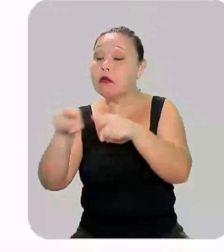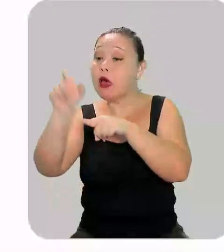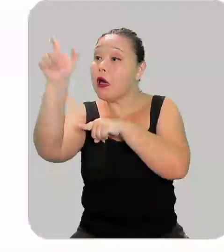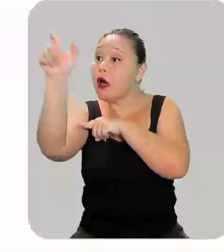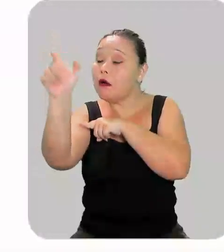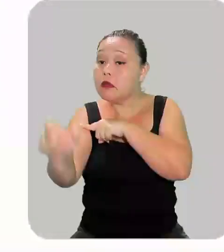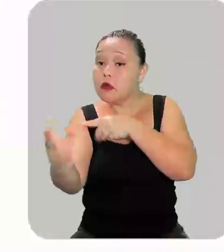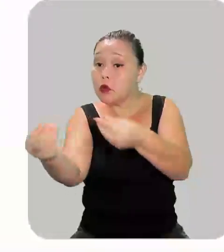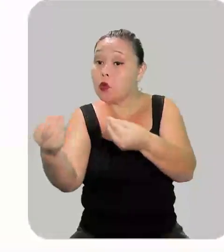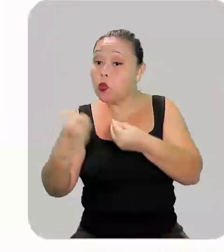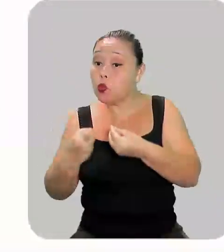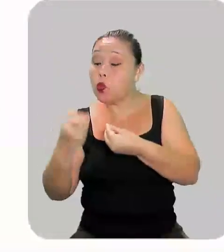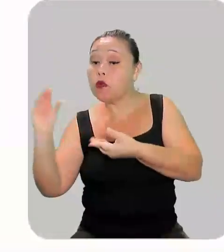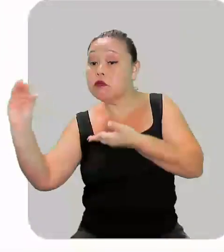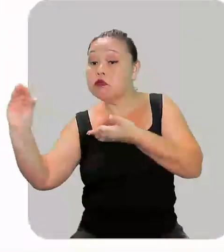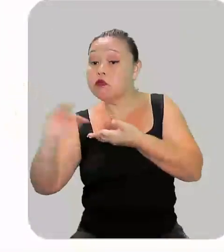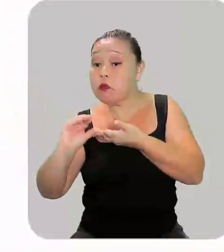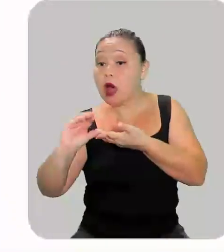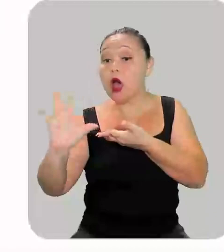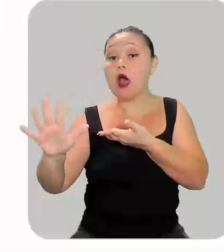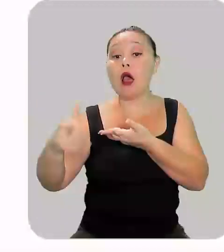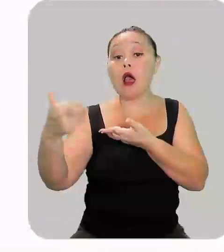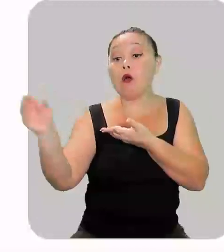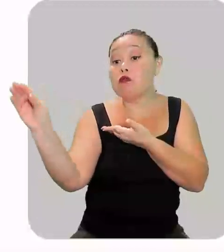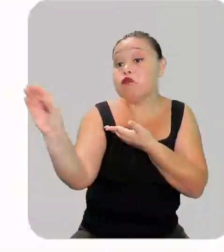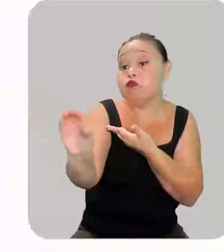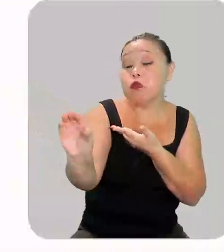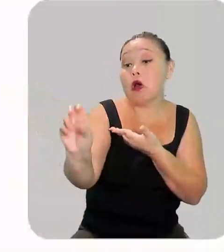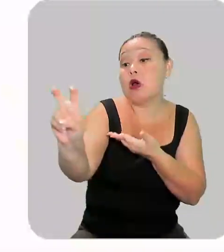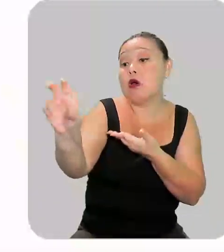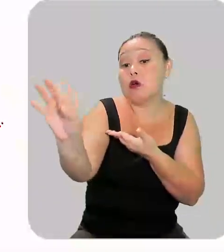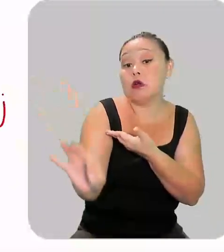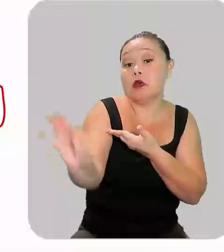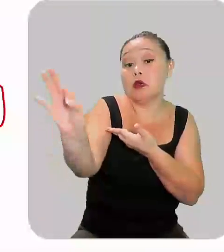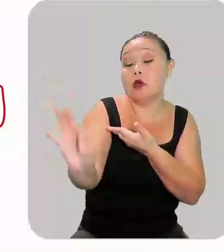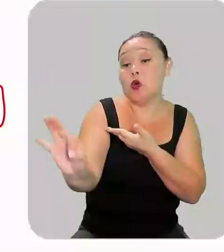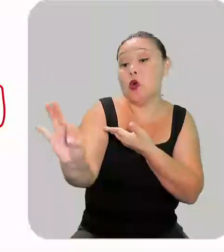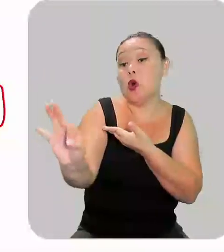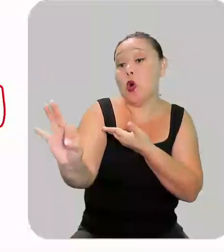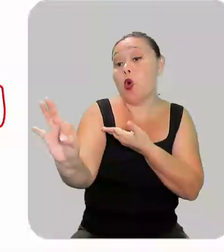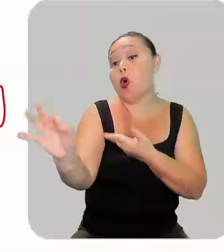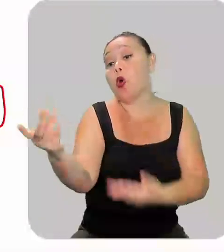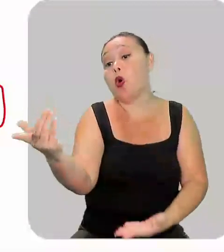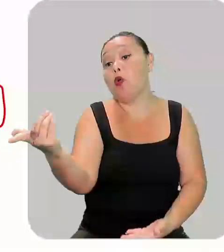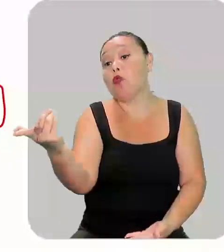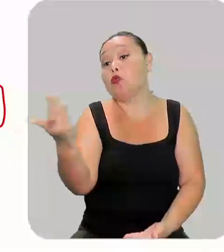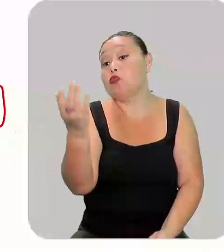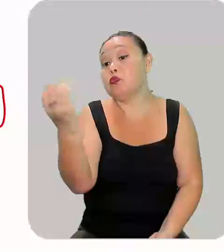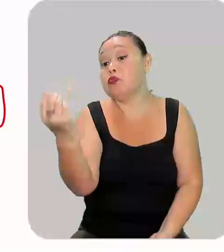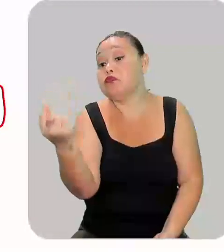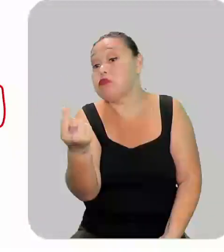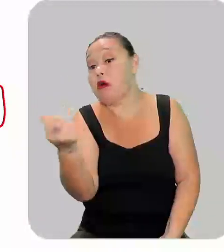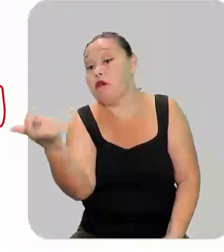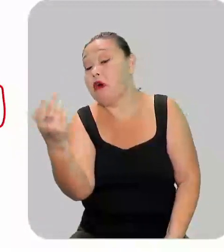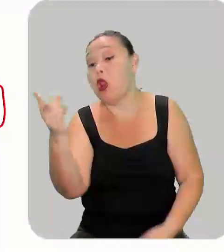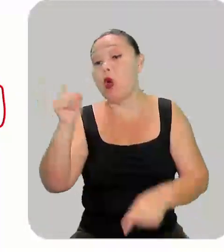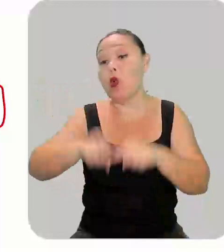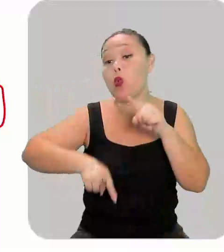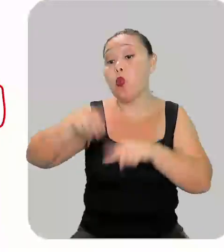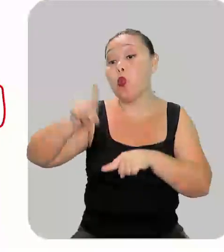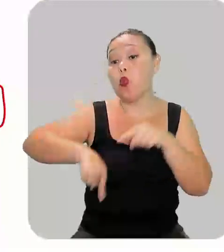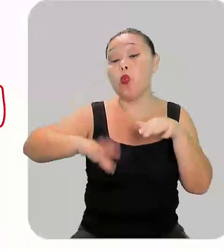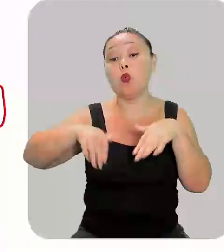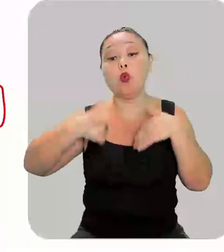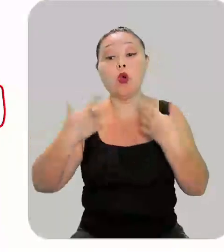o objeto em pelo menos 5% do valor do objeto. E aí eu dou uma